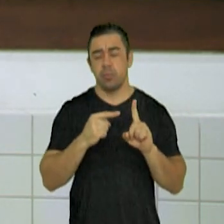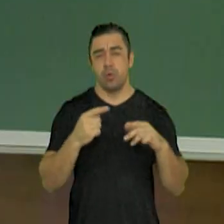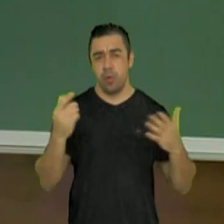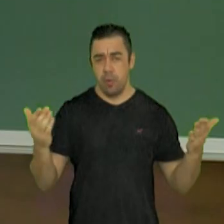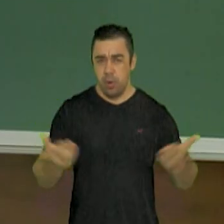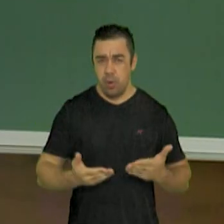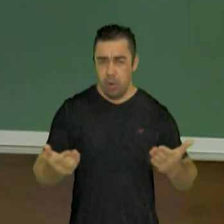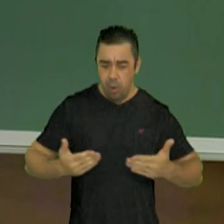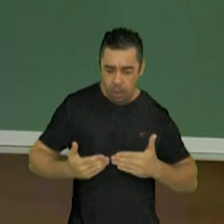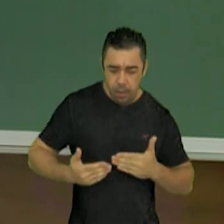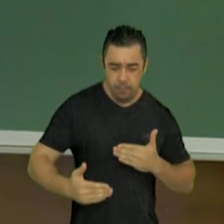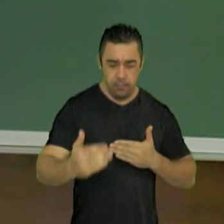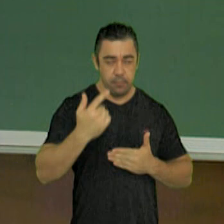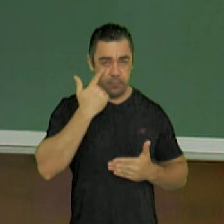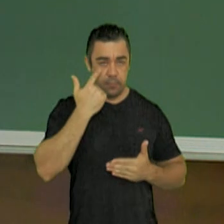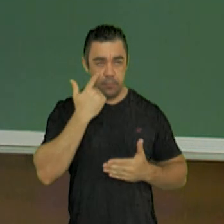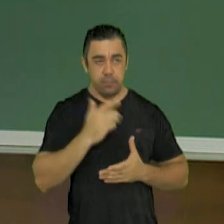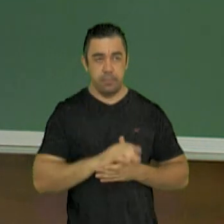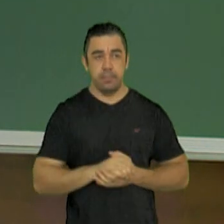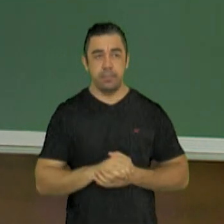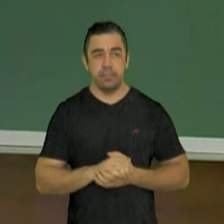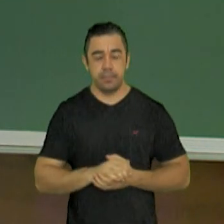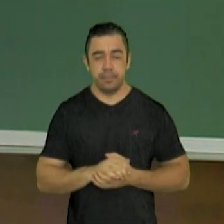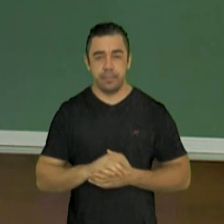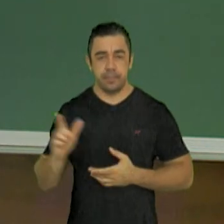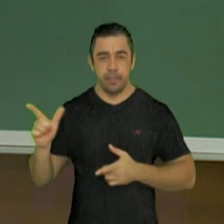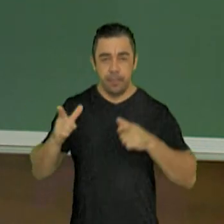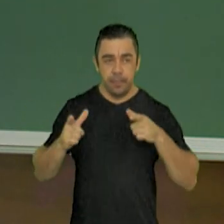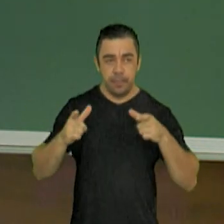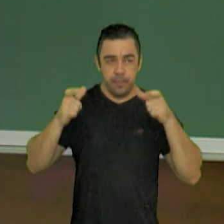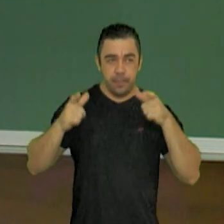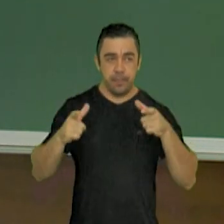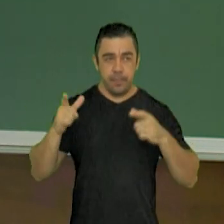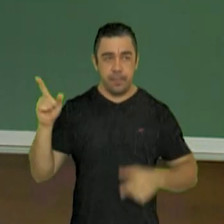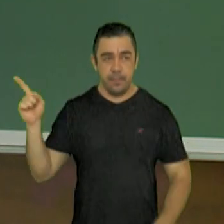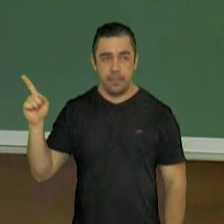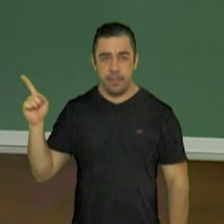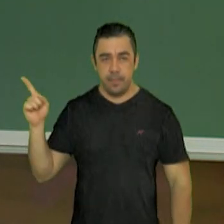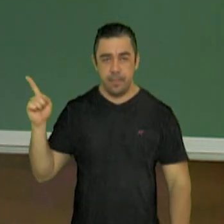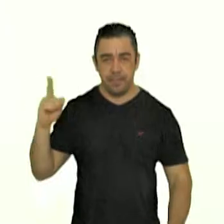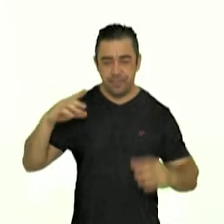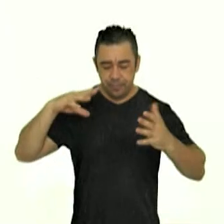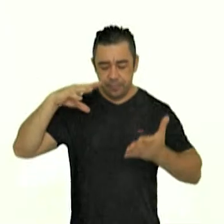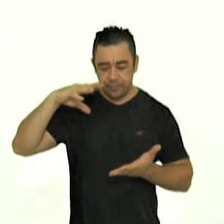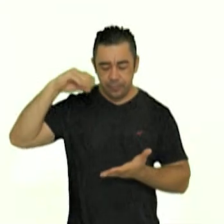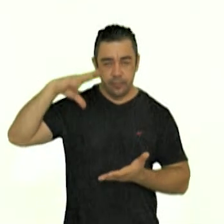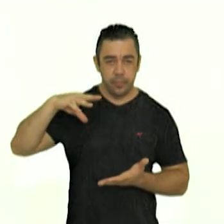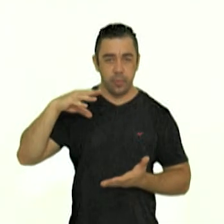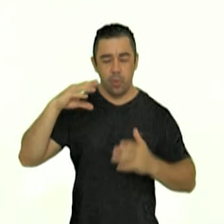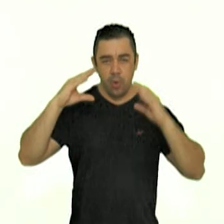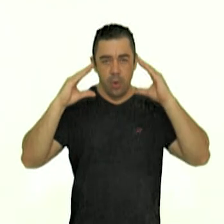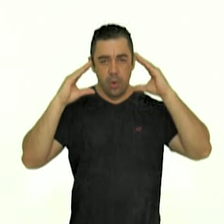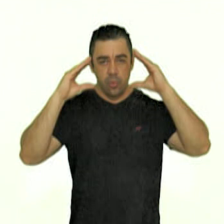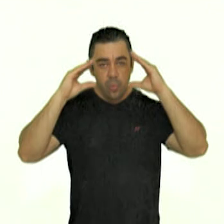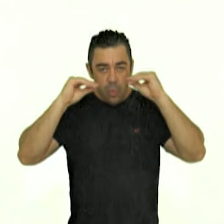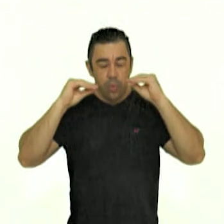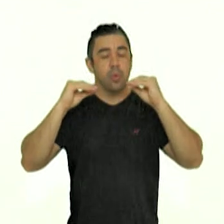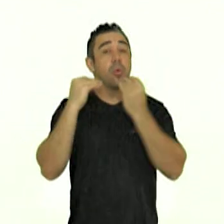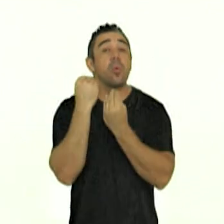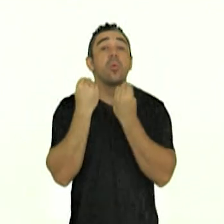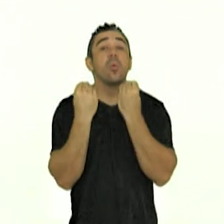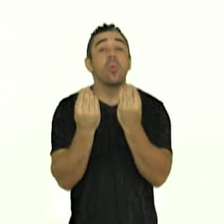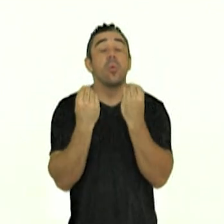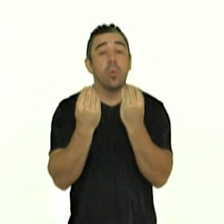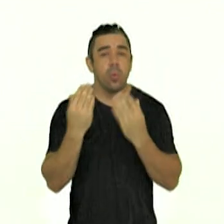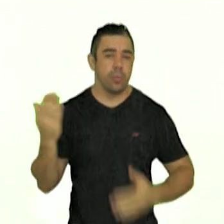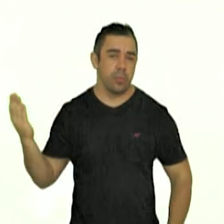de hoje. A imagem do continente à noite, que eu sempre trago para vocês, pode nos dar pelo menos uma ideia